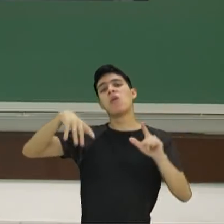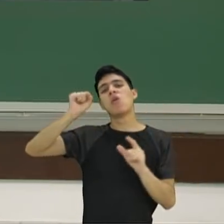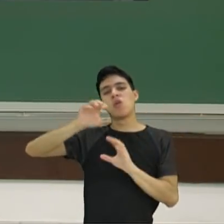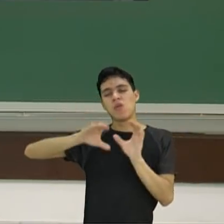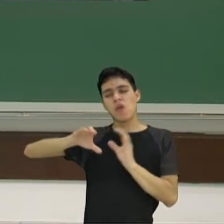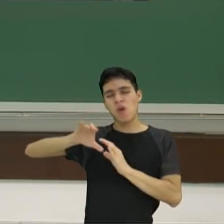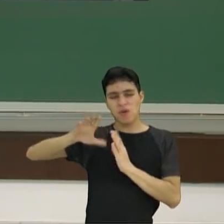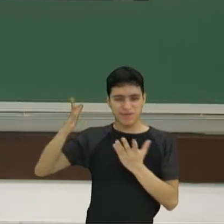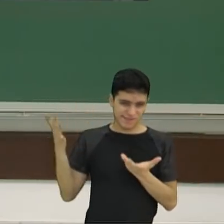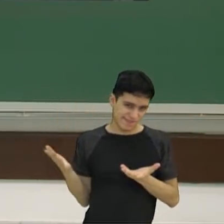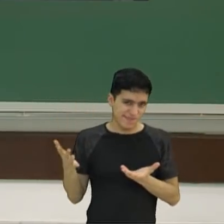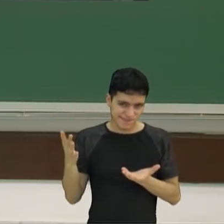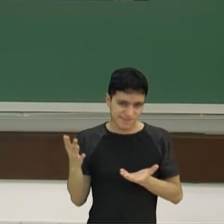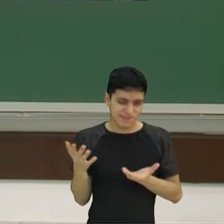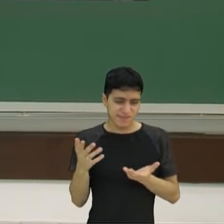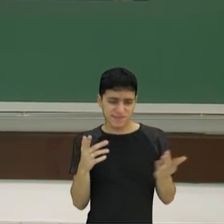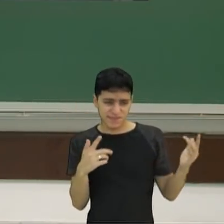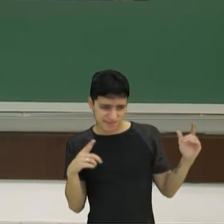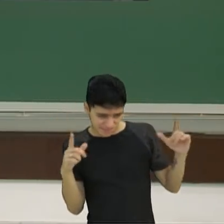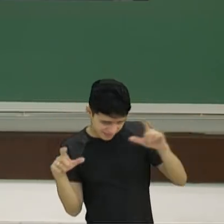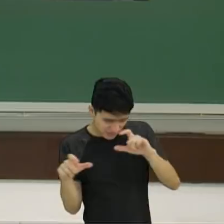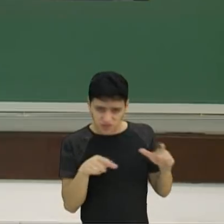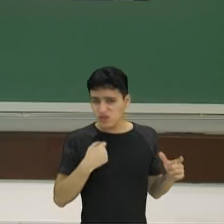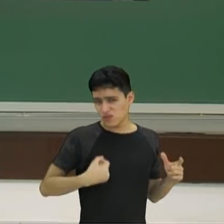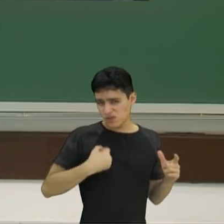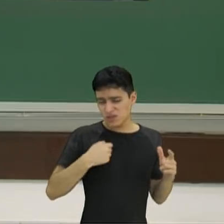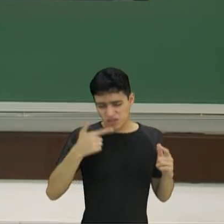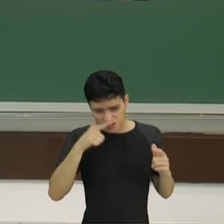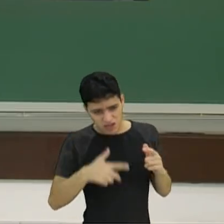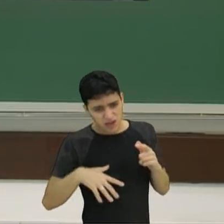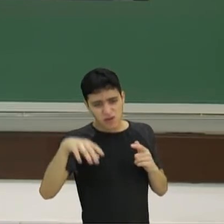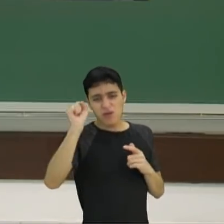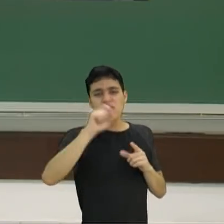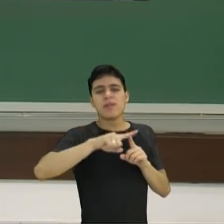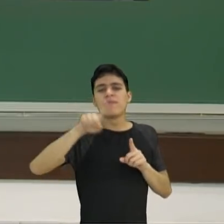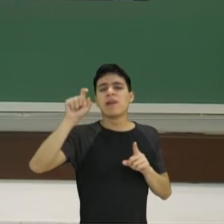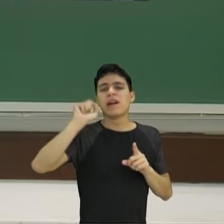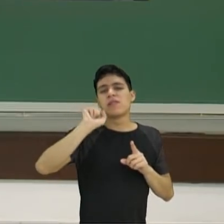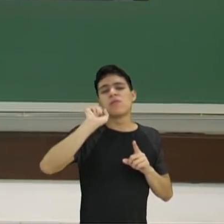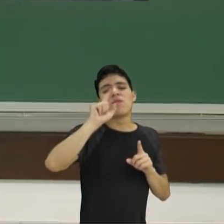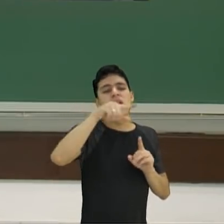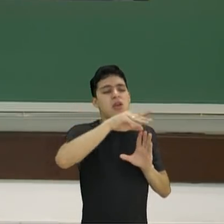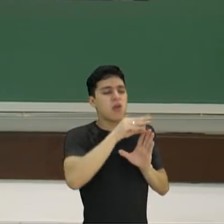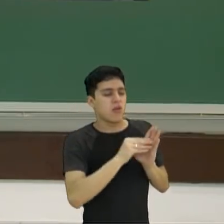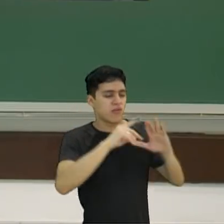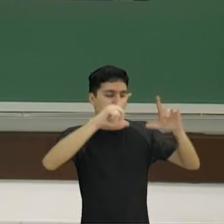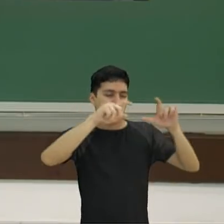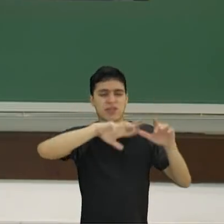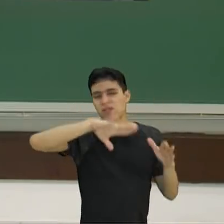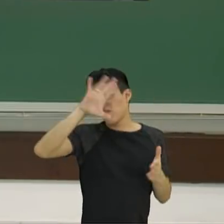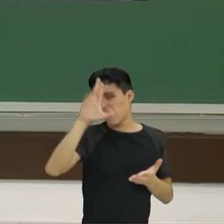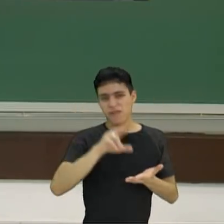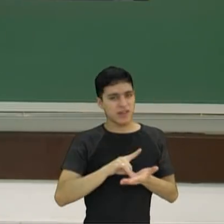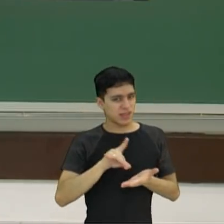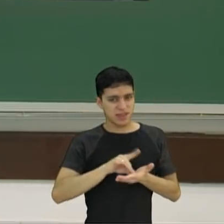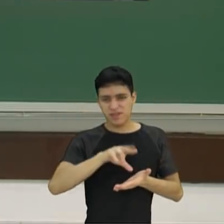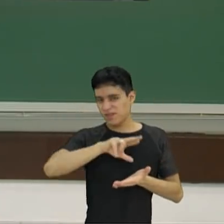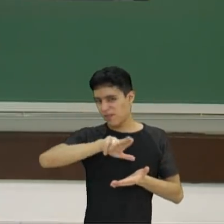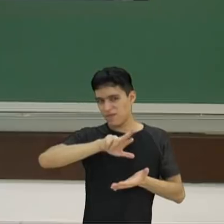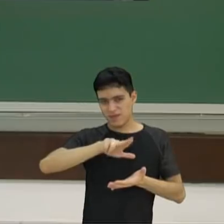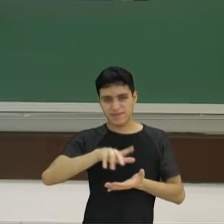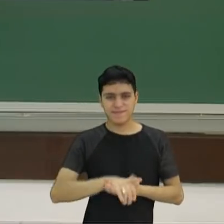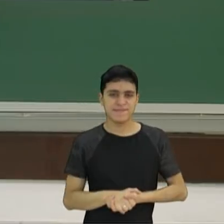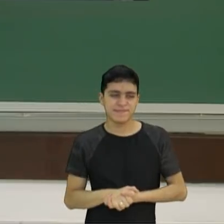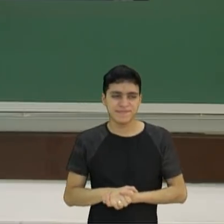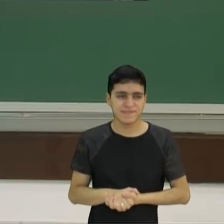Então, a fotografia existe? Existe, ela ganhou um concurso, mas o animal, o conteúdo dela não é real.